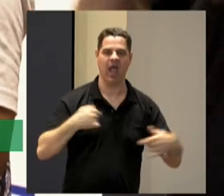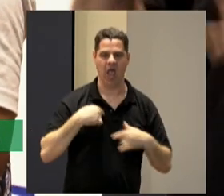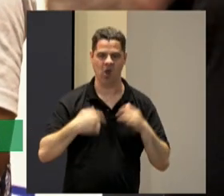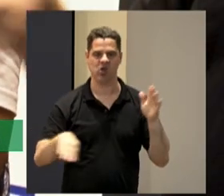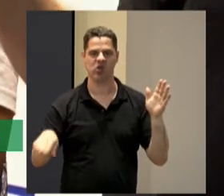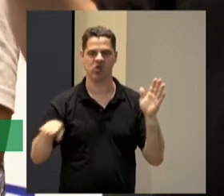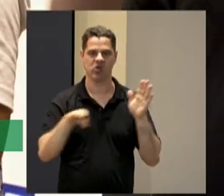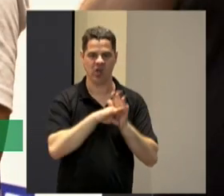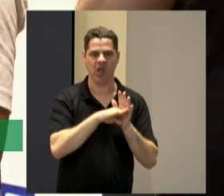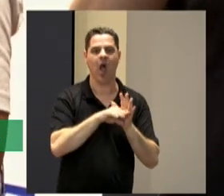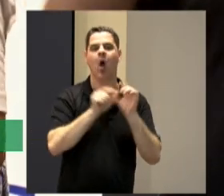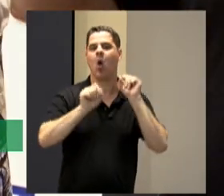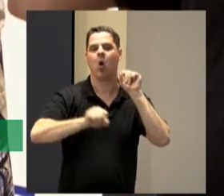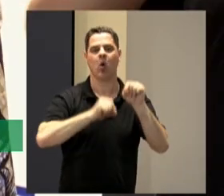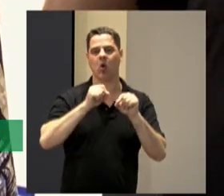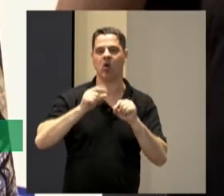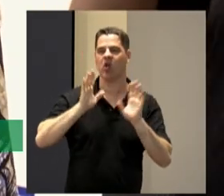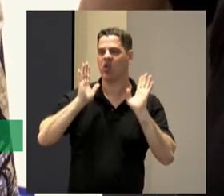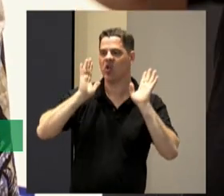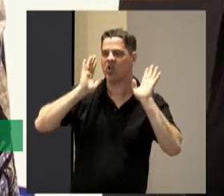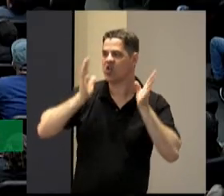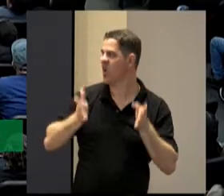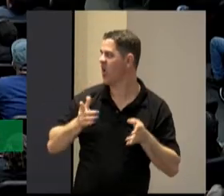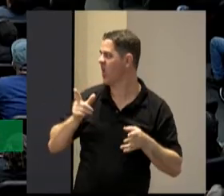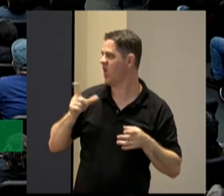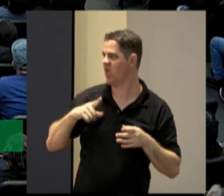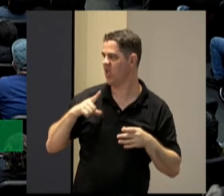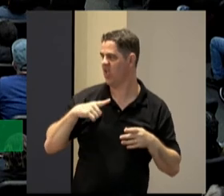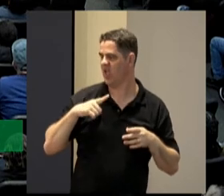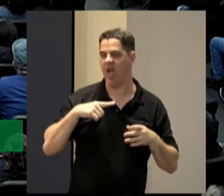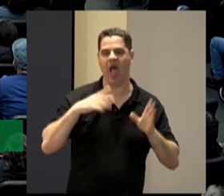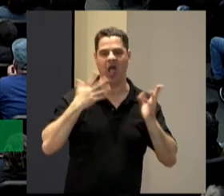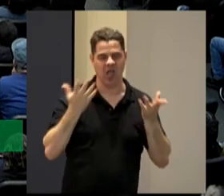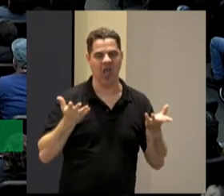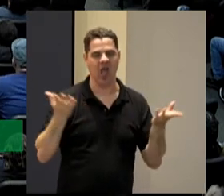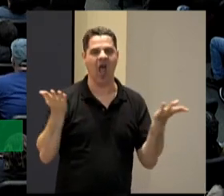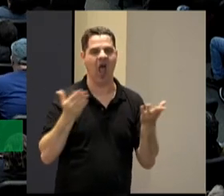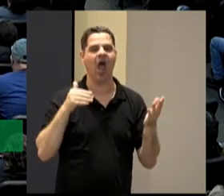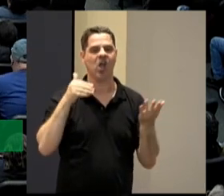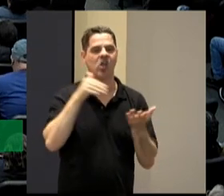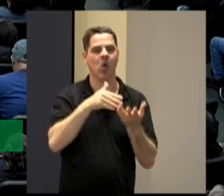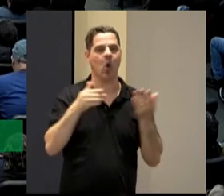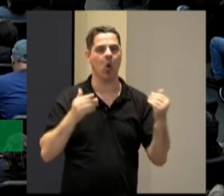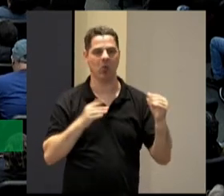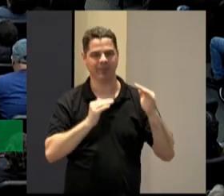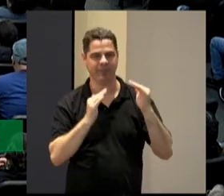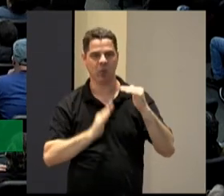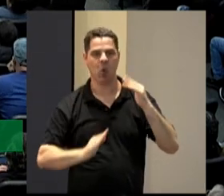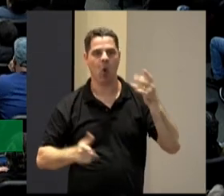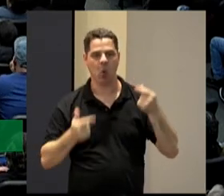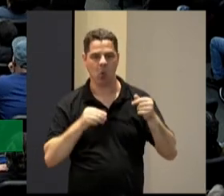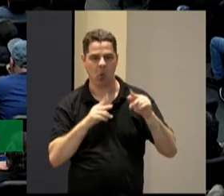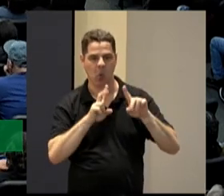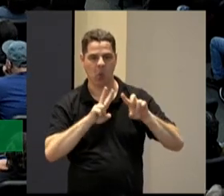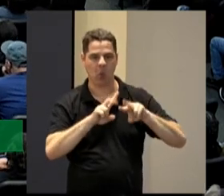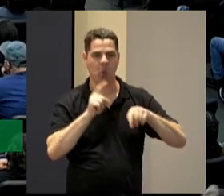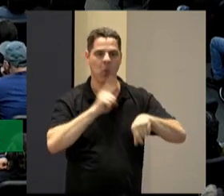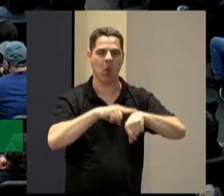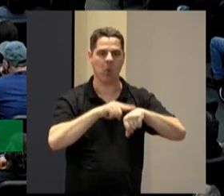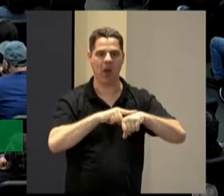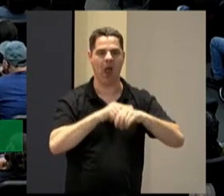Chegamos ao ápice. Eu já estou concluindo. Chegamos ao ápice. O ápice é